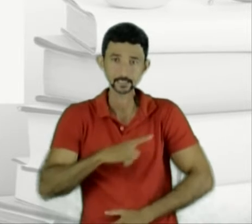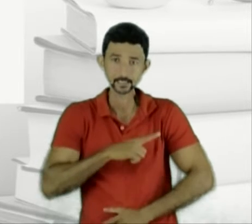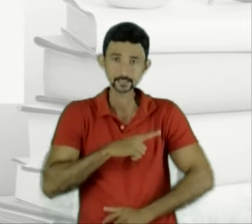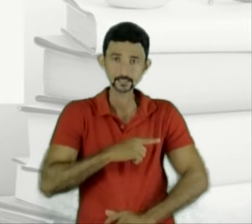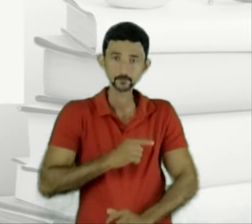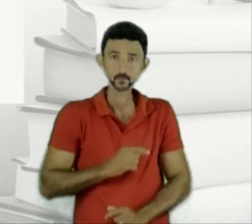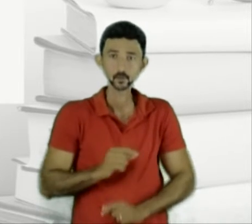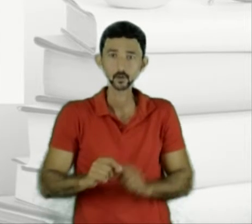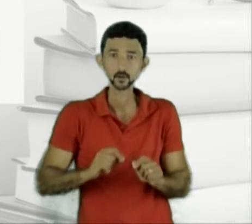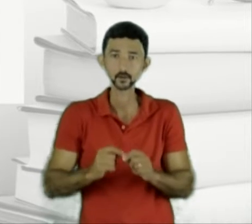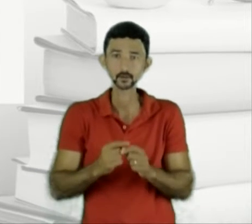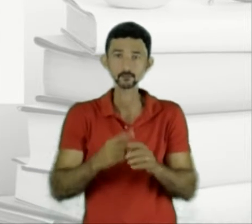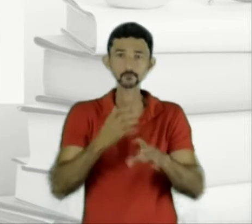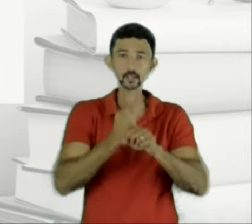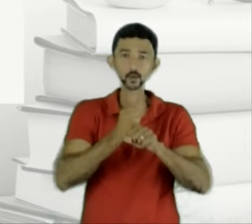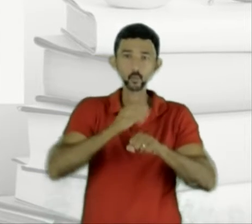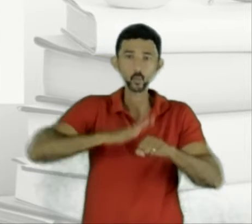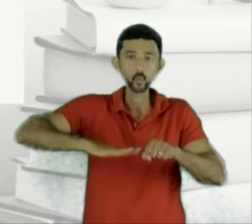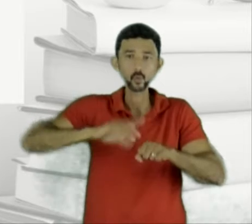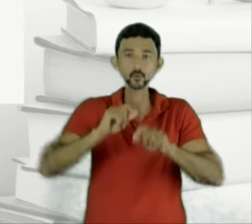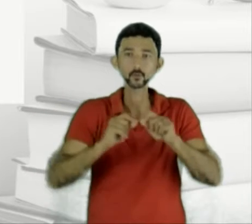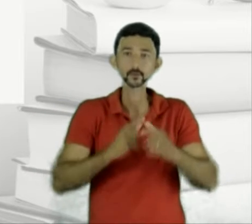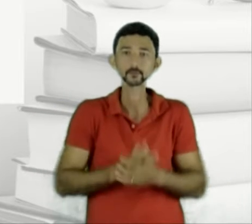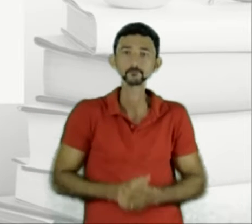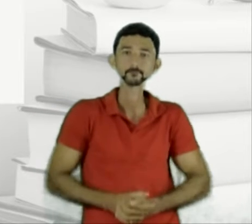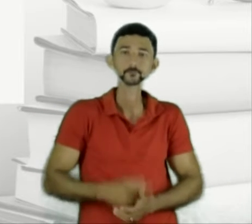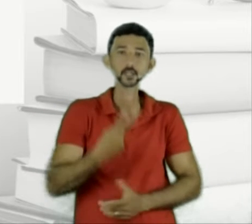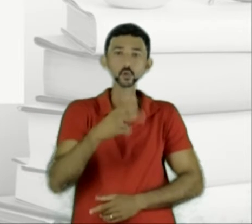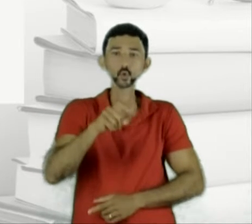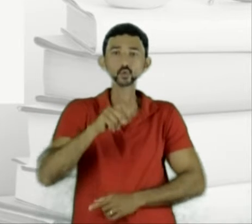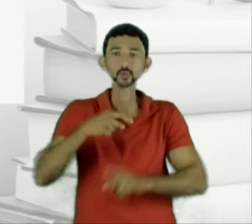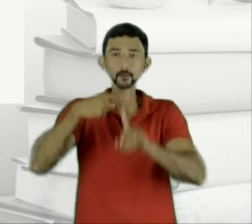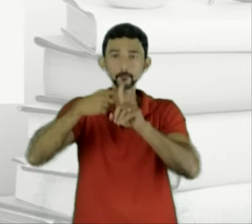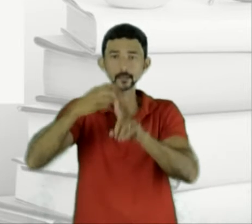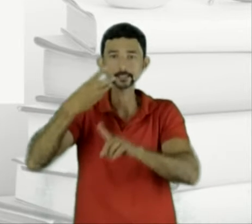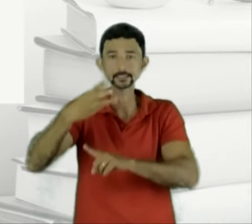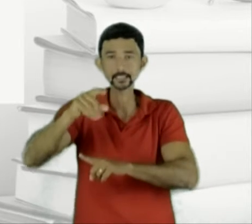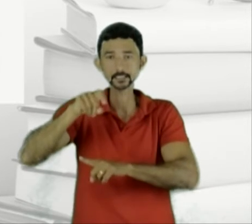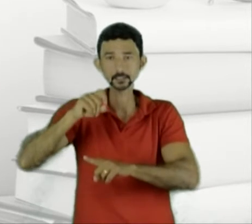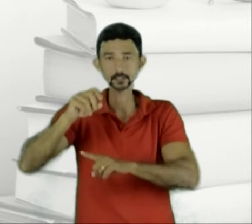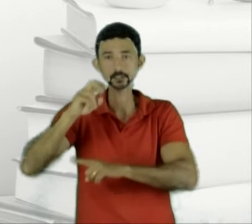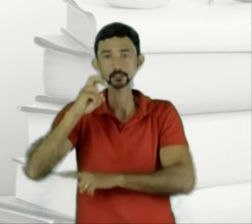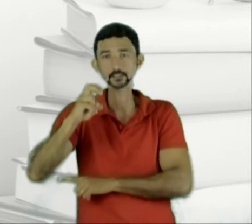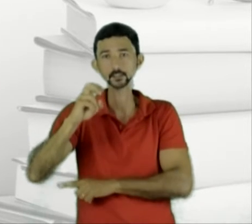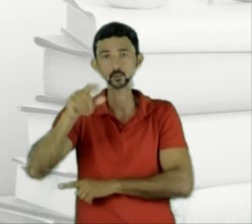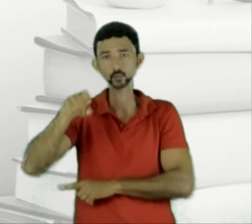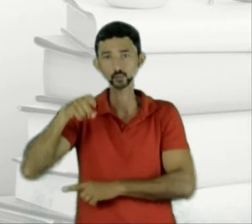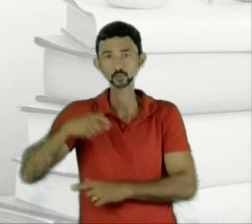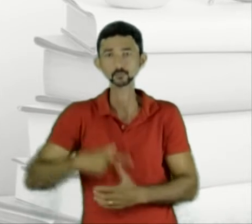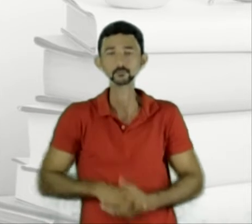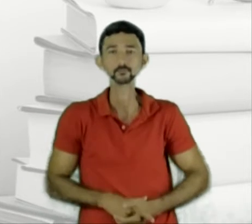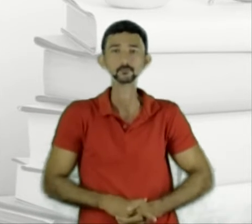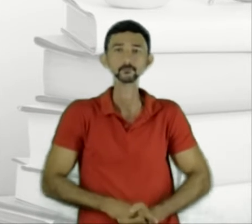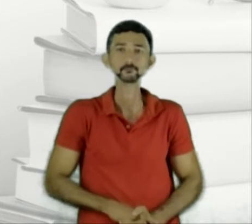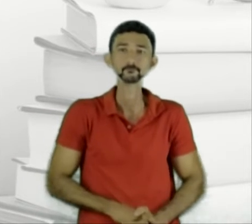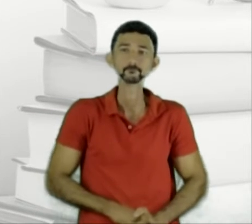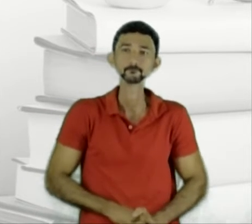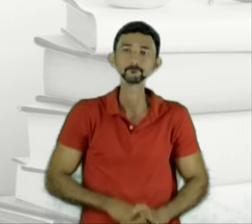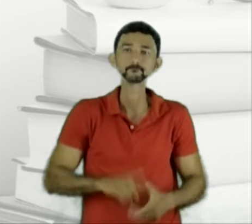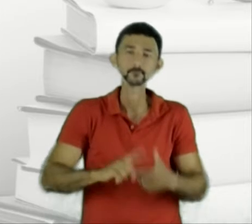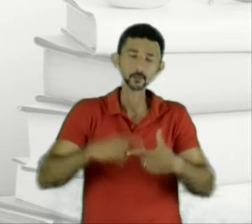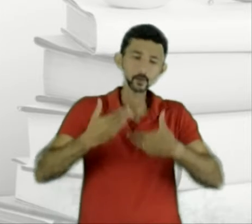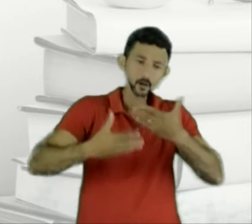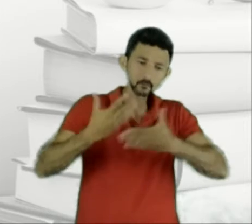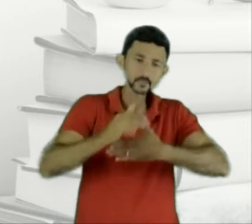novamente, através desse modo geométrico, que 2x mais 3x é 5x. Veja mais